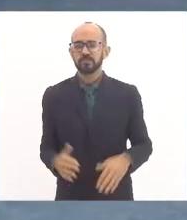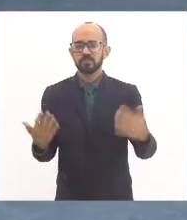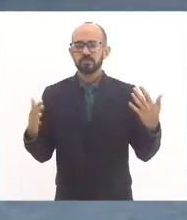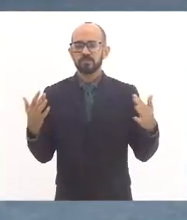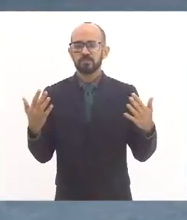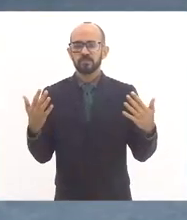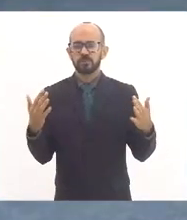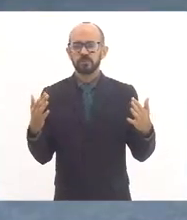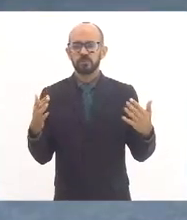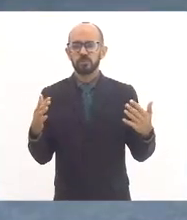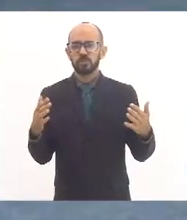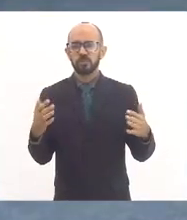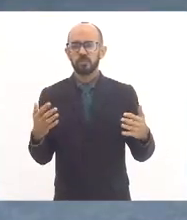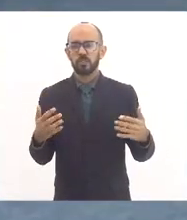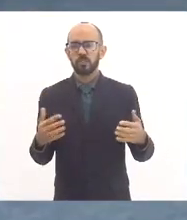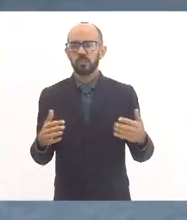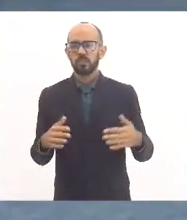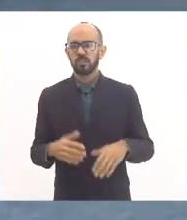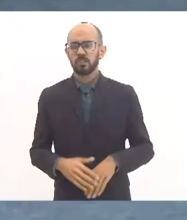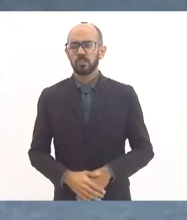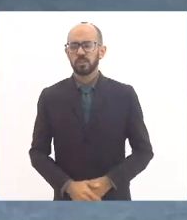E aí